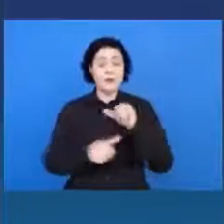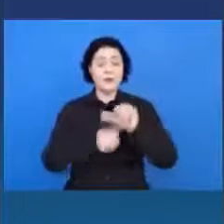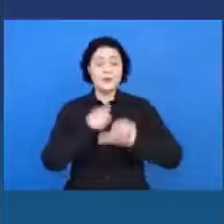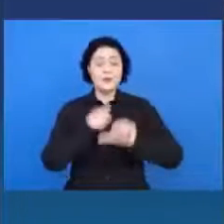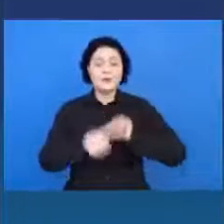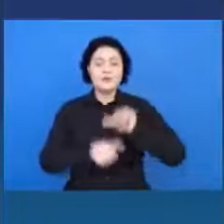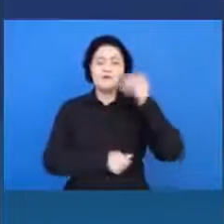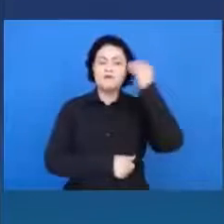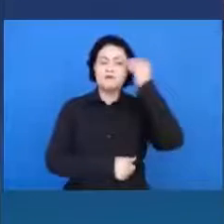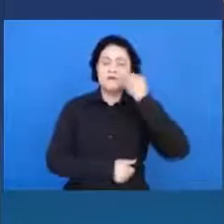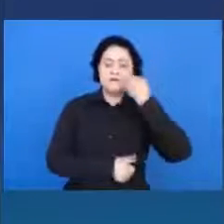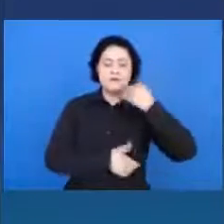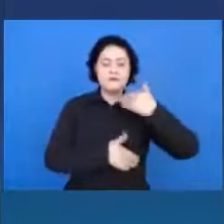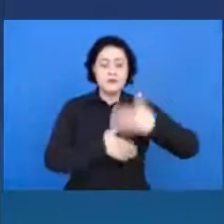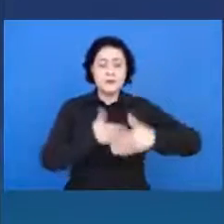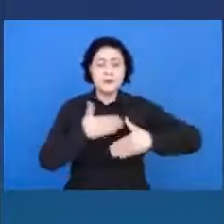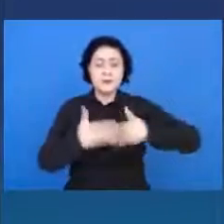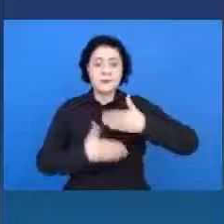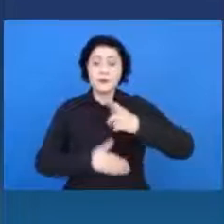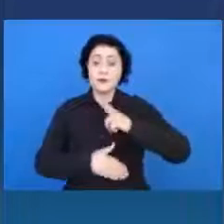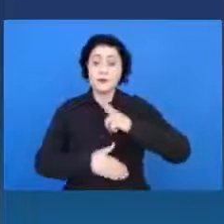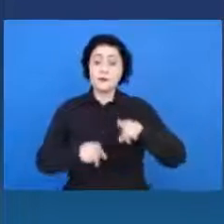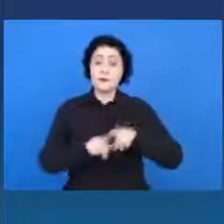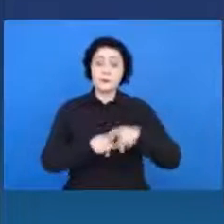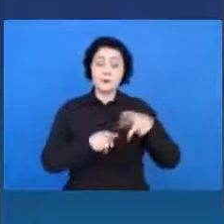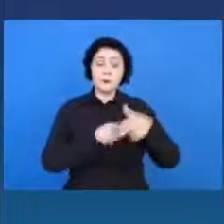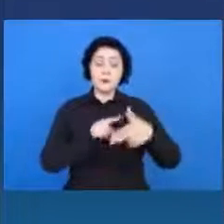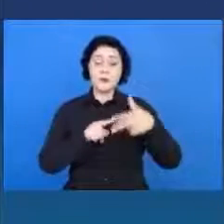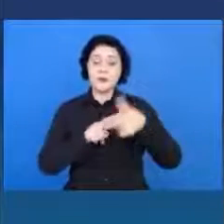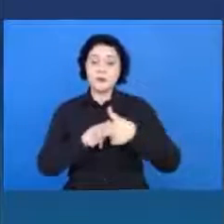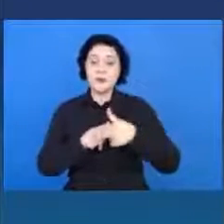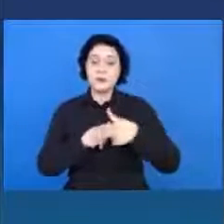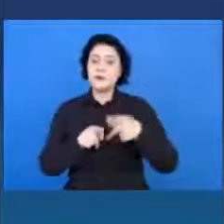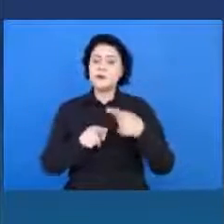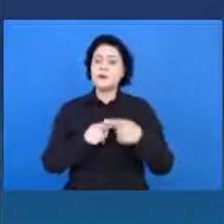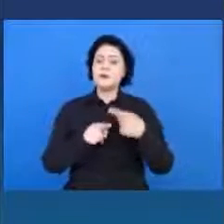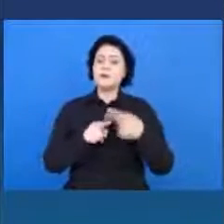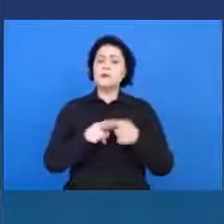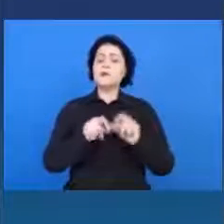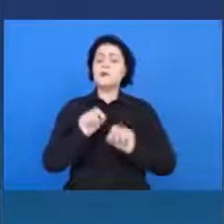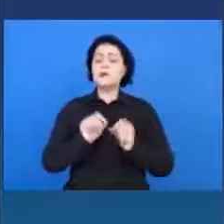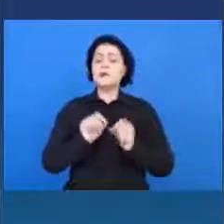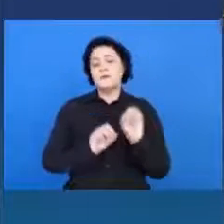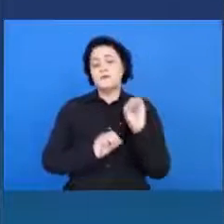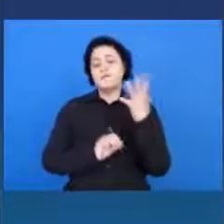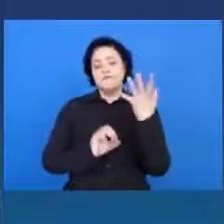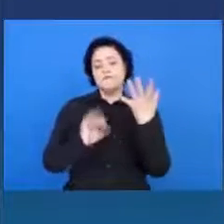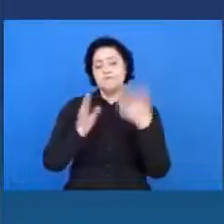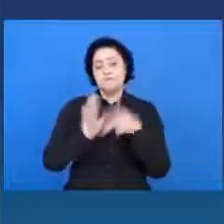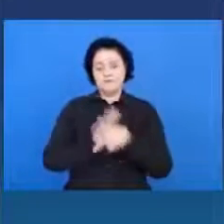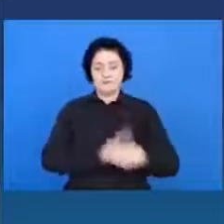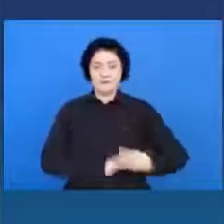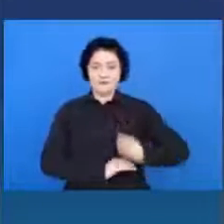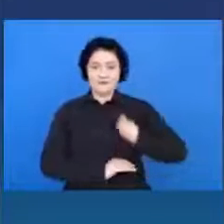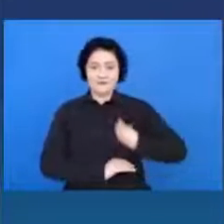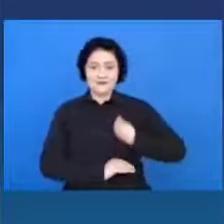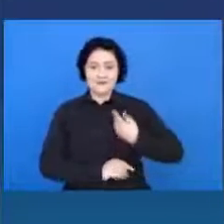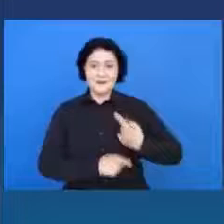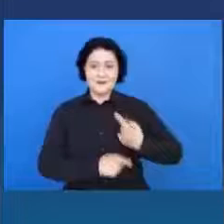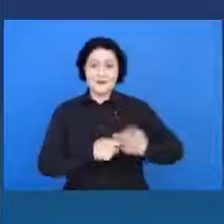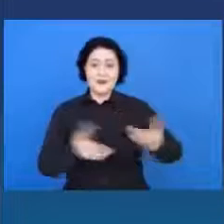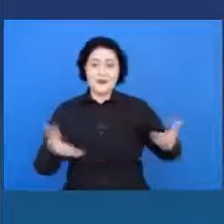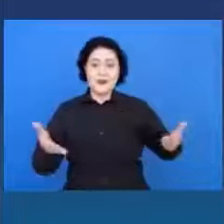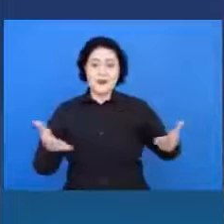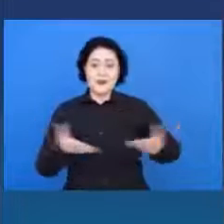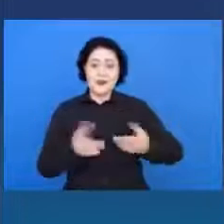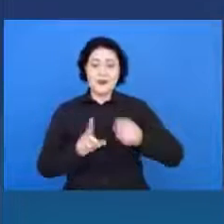uma fase experimental sofreu interrupções motivo pelo qual somente consideramos a sua resistência a